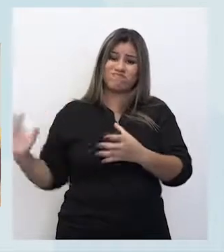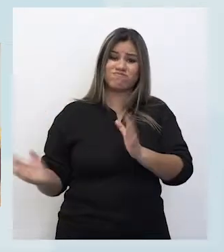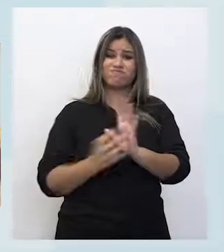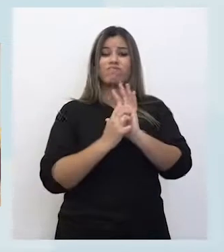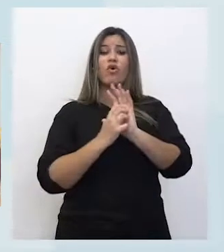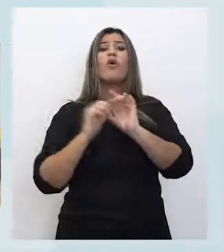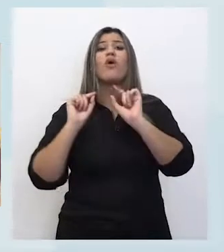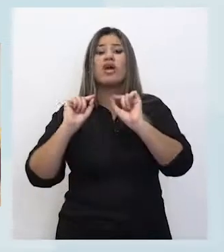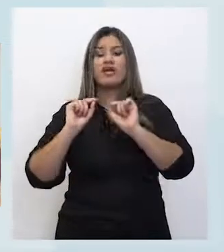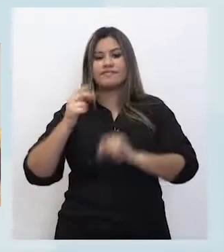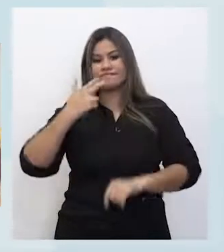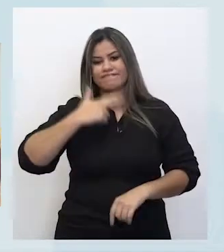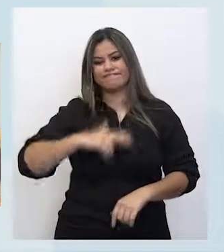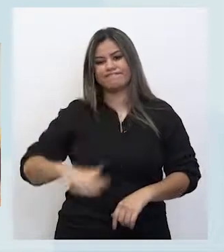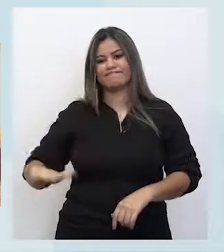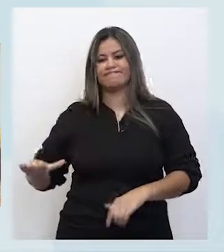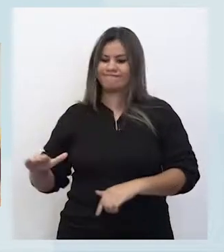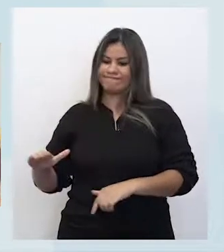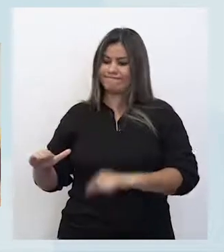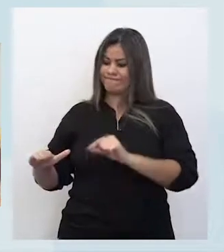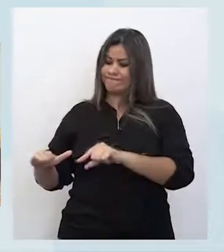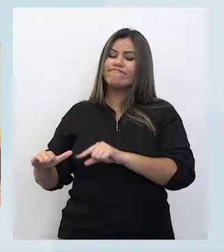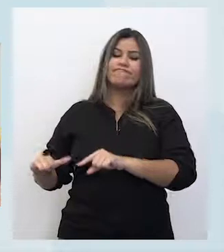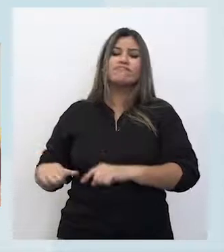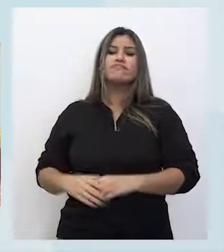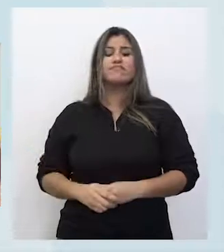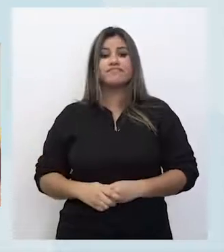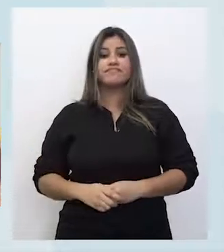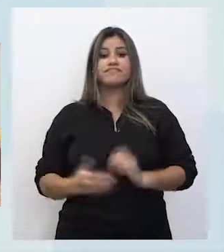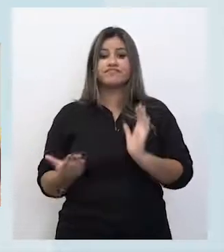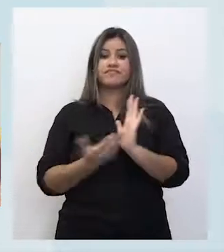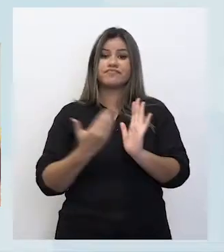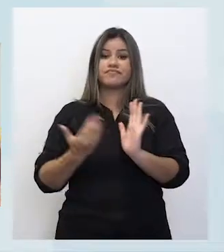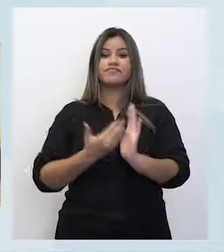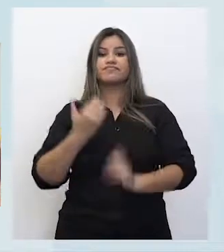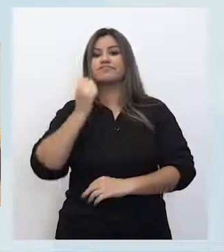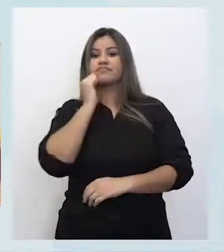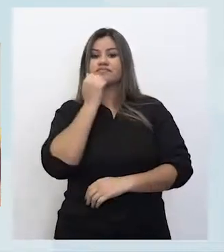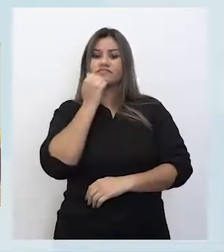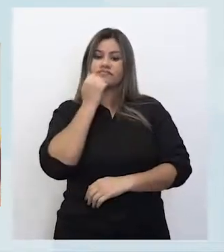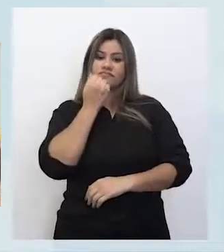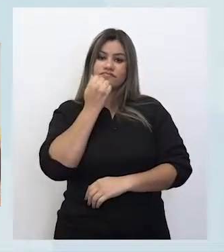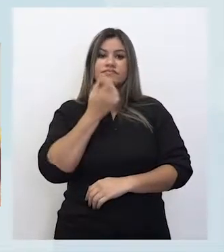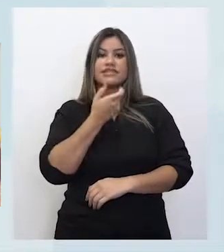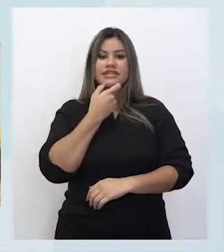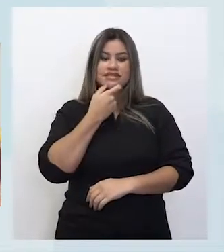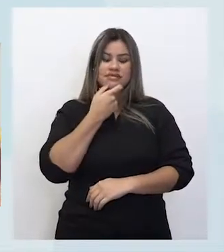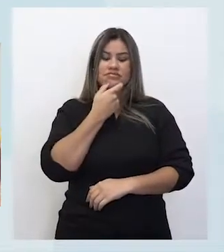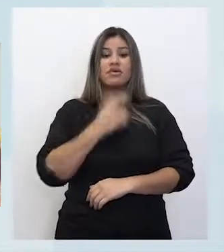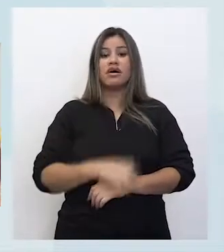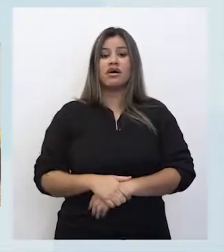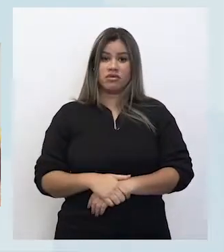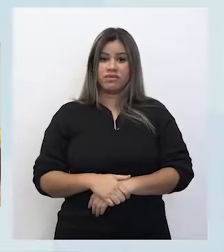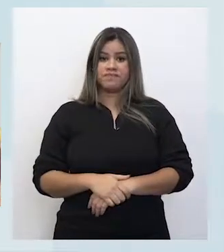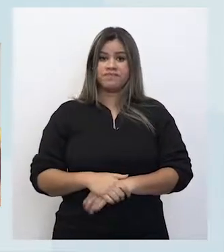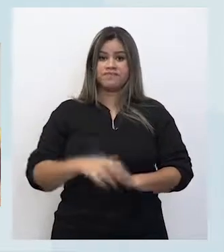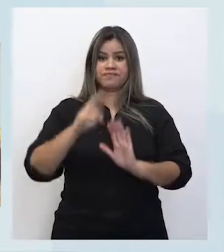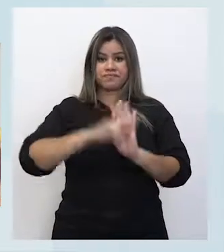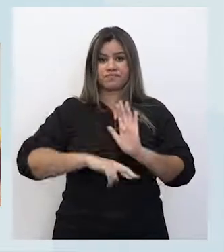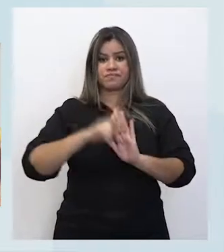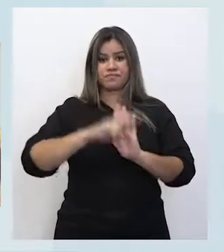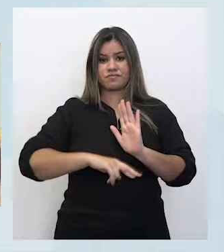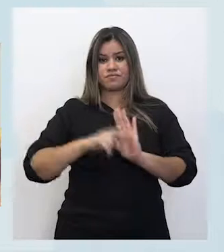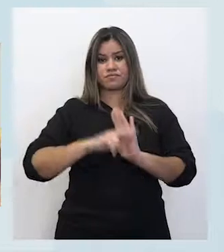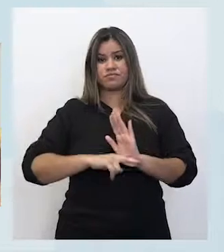as crianças. Publicado na revista científica The Lancet, o relatório Countdown